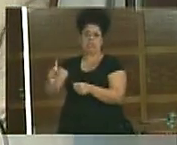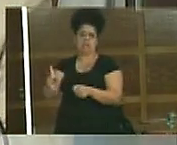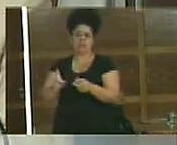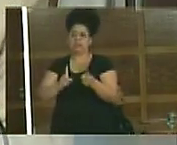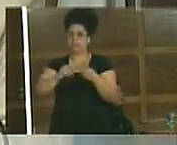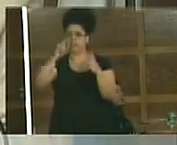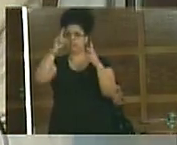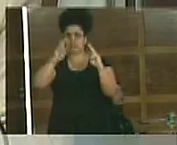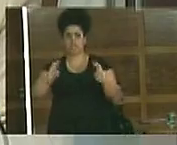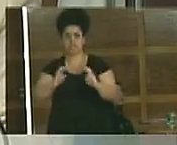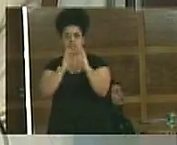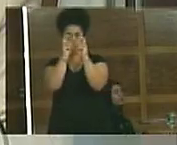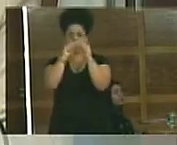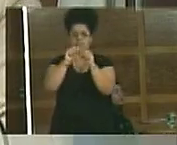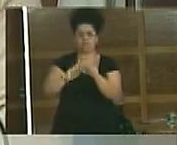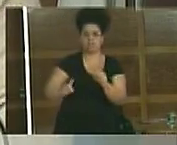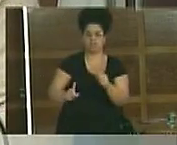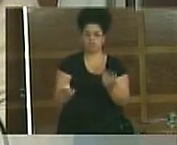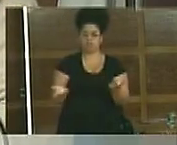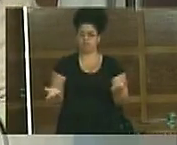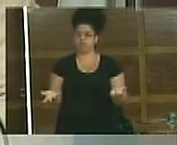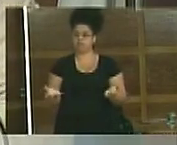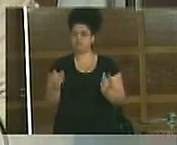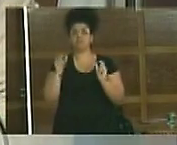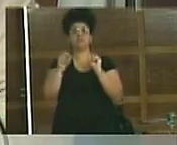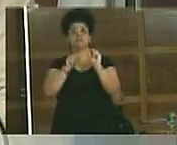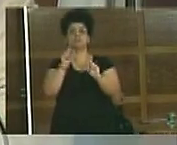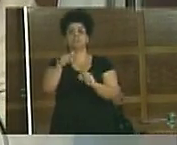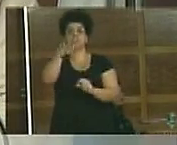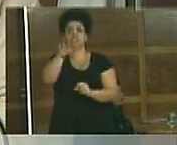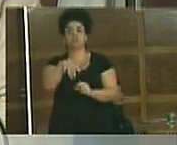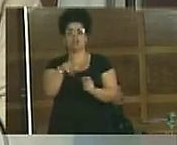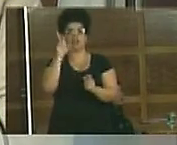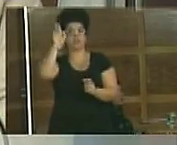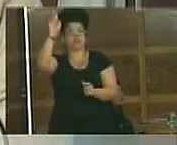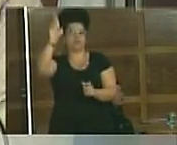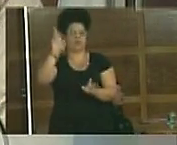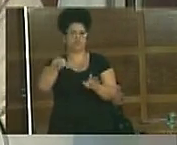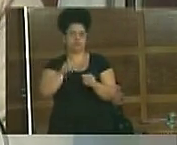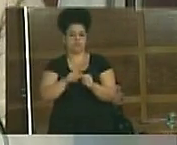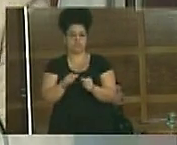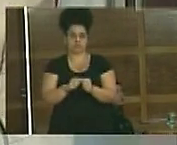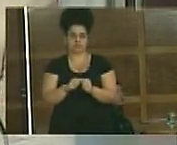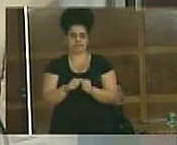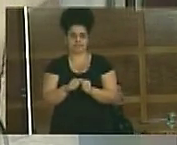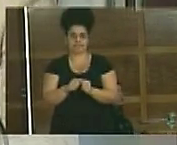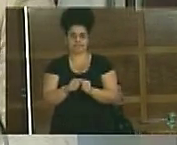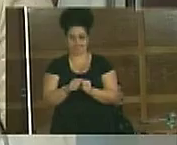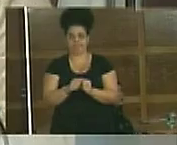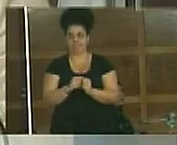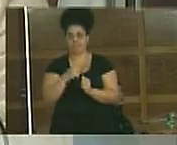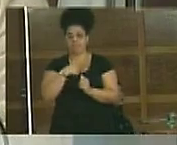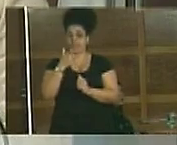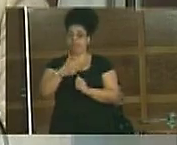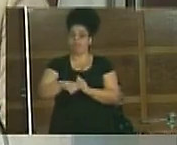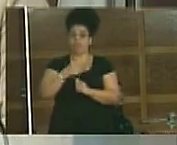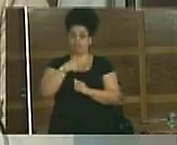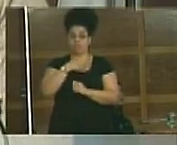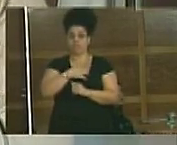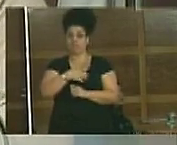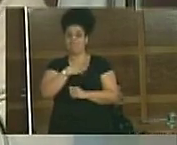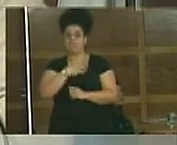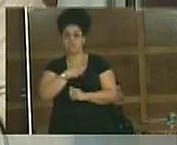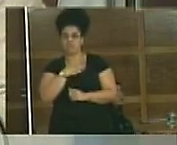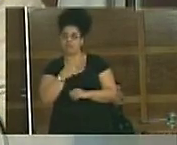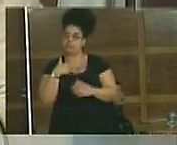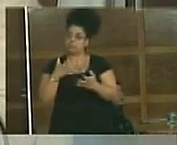dever de quem, então? Então fica aqui, mais uma vez, a minha indignação e minha